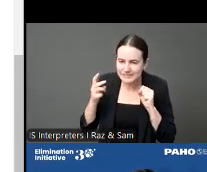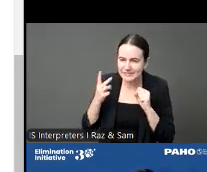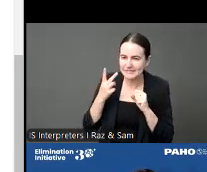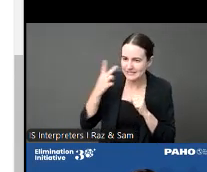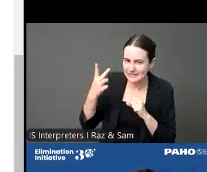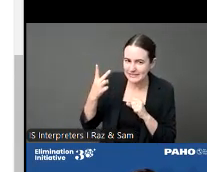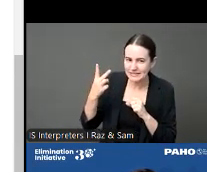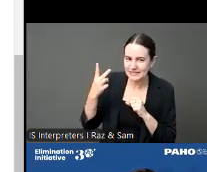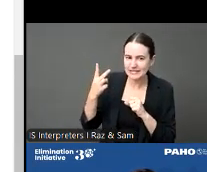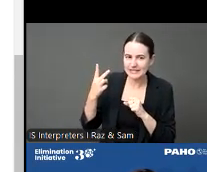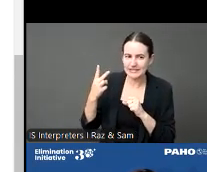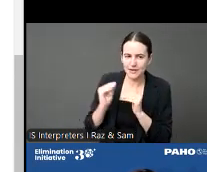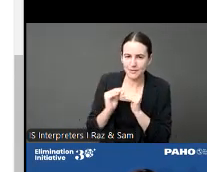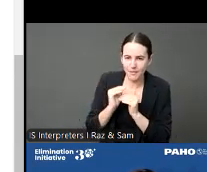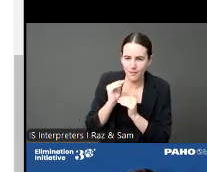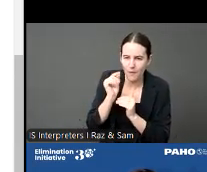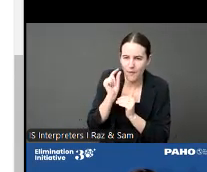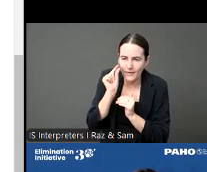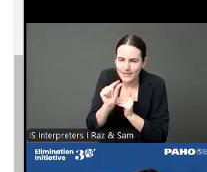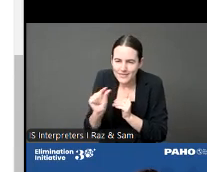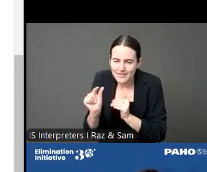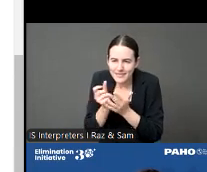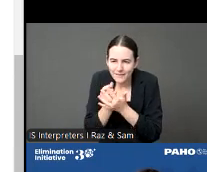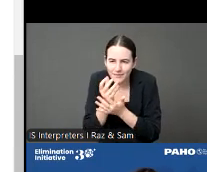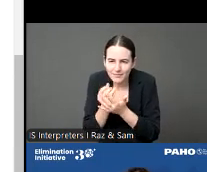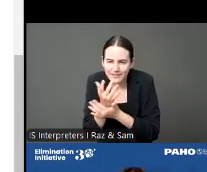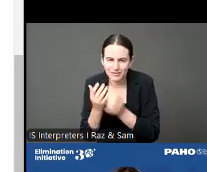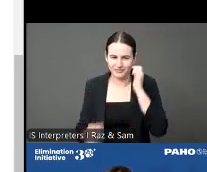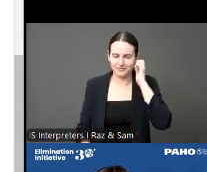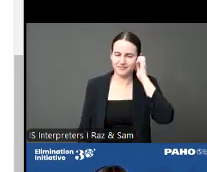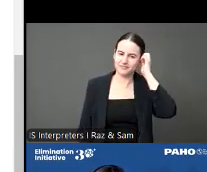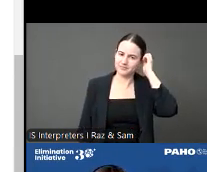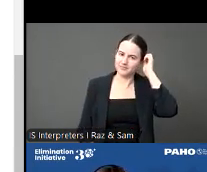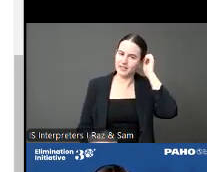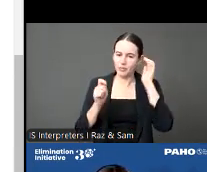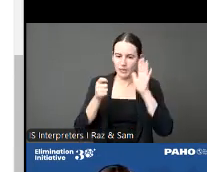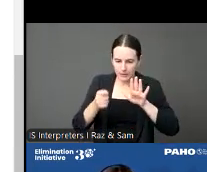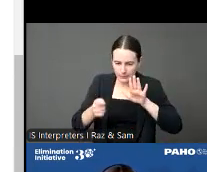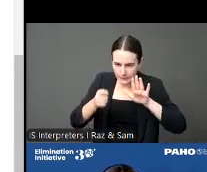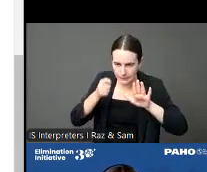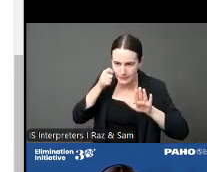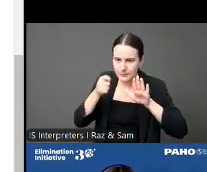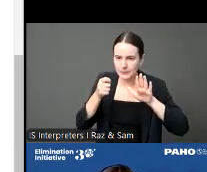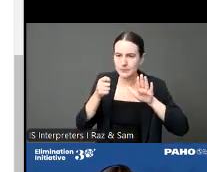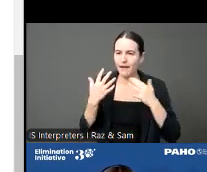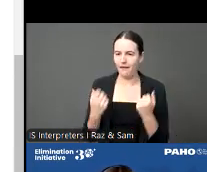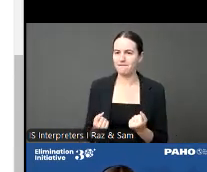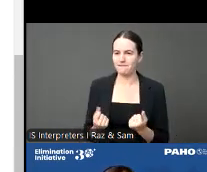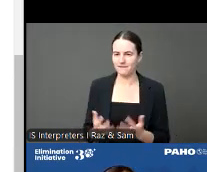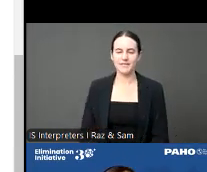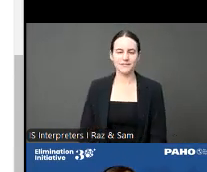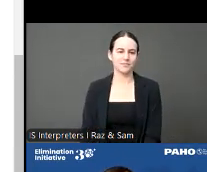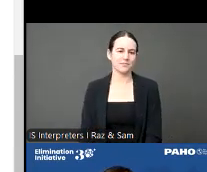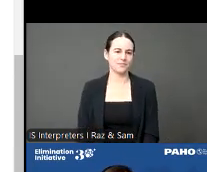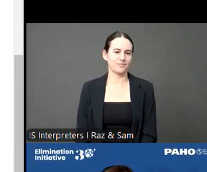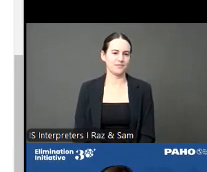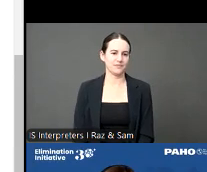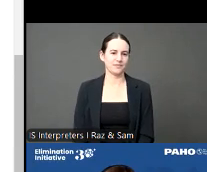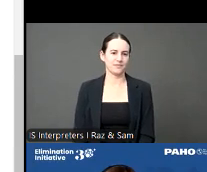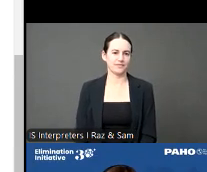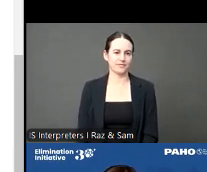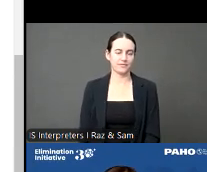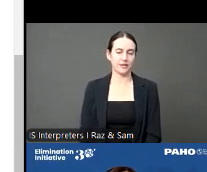alguns, com algumas sub-regiões para facilitar. E para cada uma dessas doenças, como foi